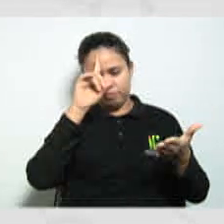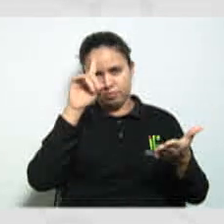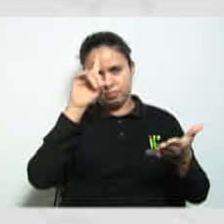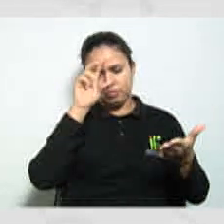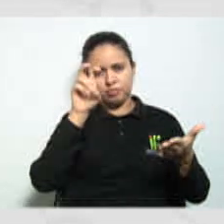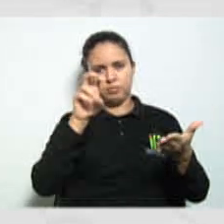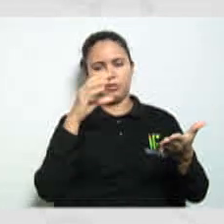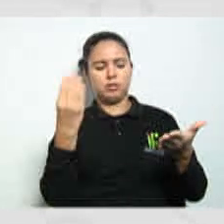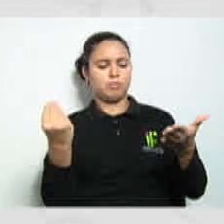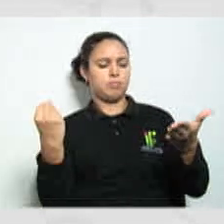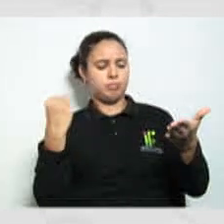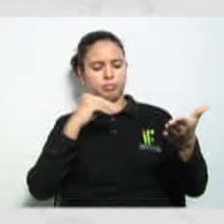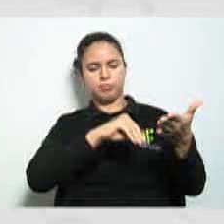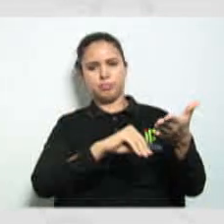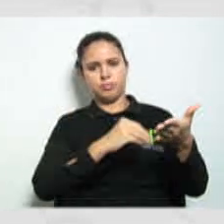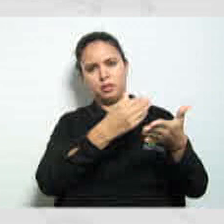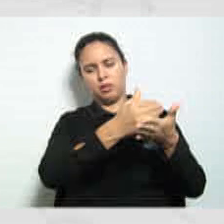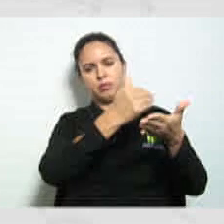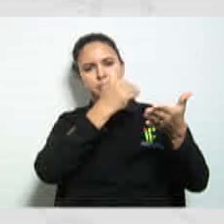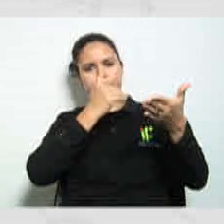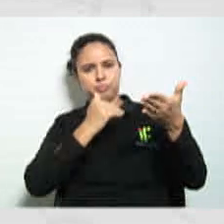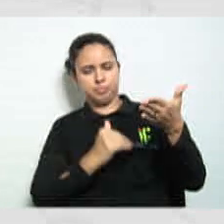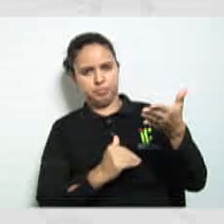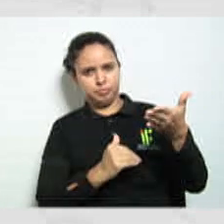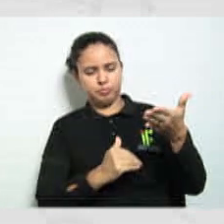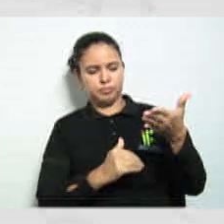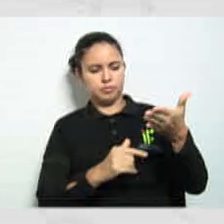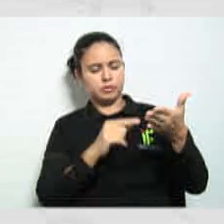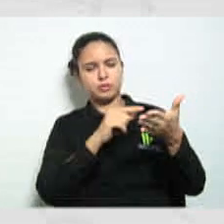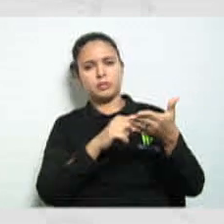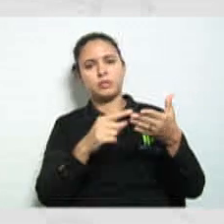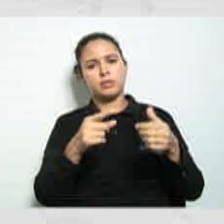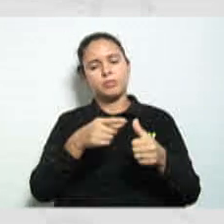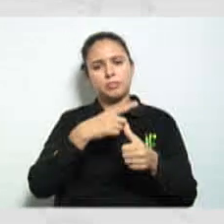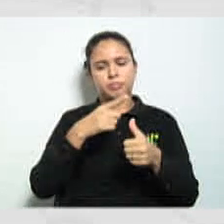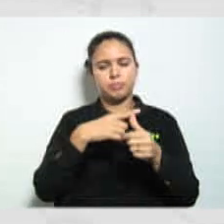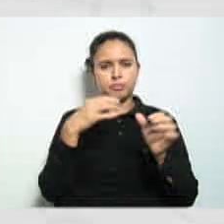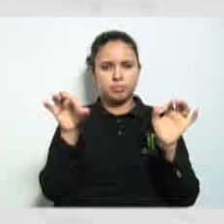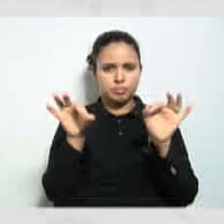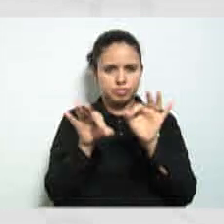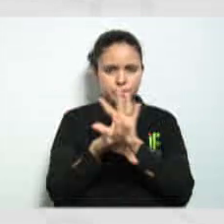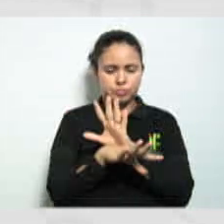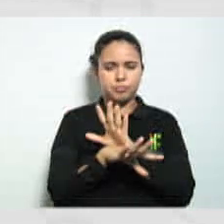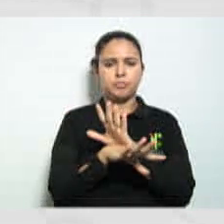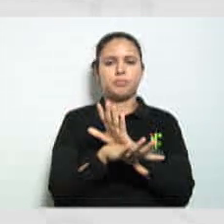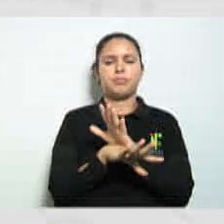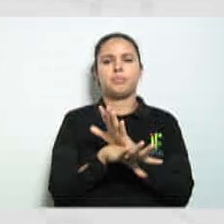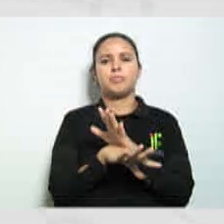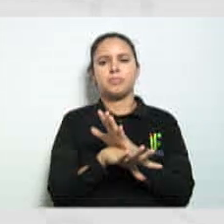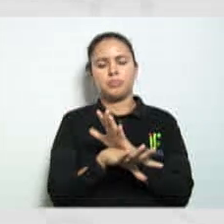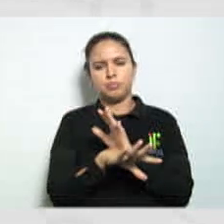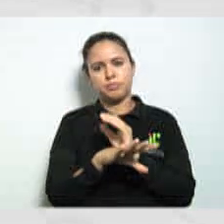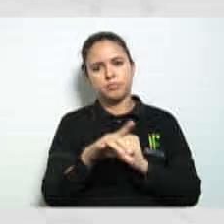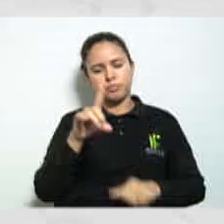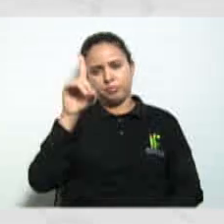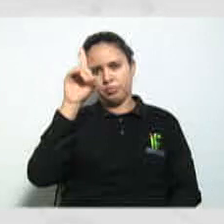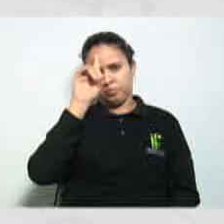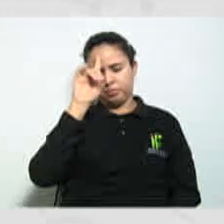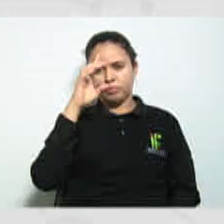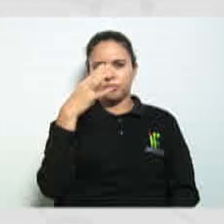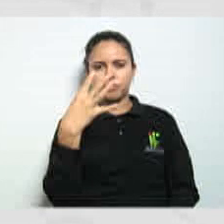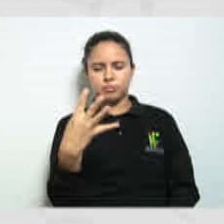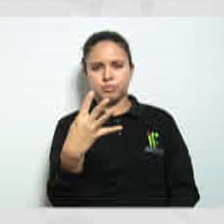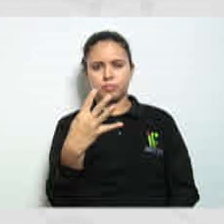somente poderão ser escriturados quando eu terminar de escriturar todos os do dia 4. Então,